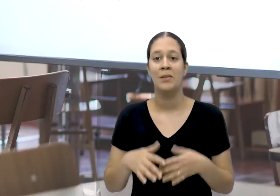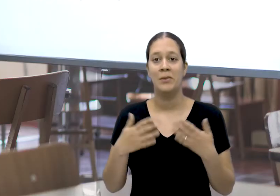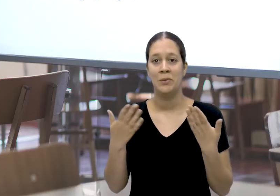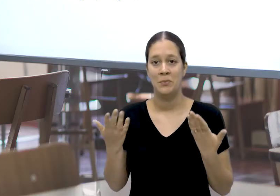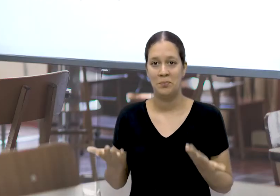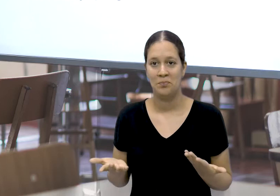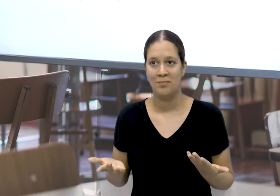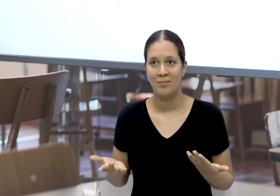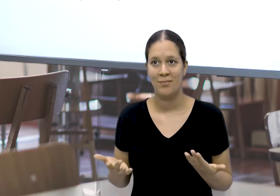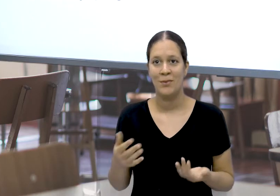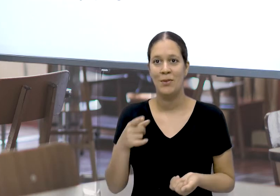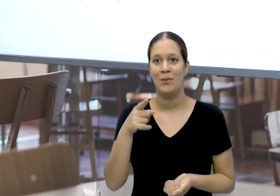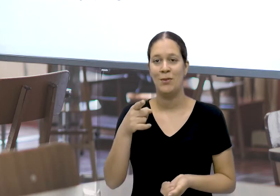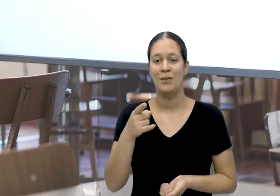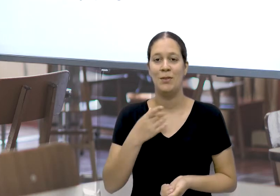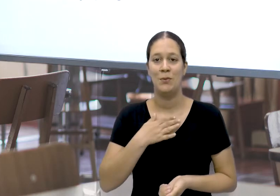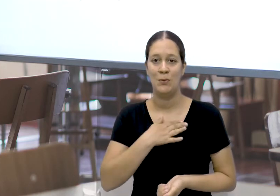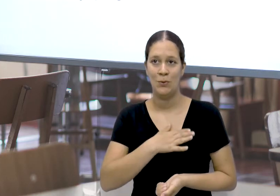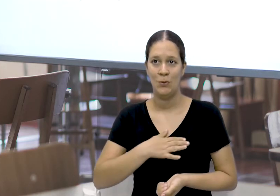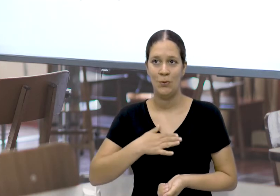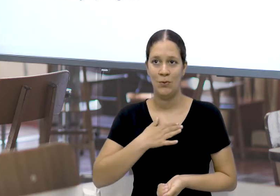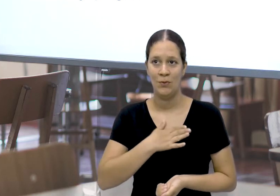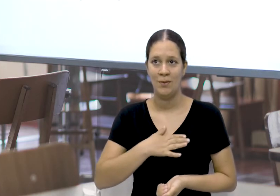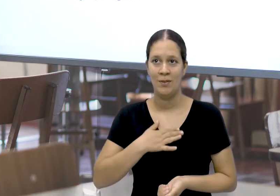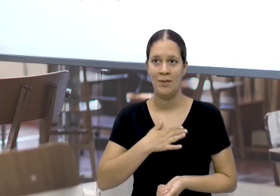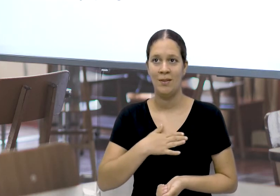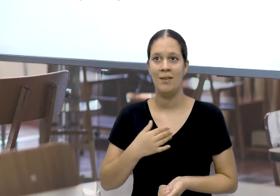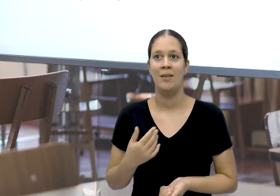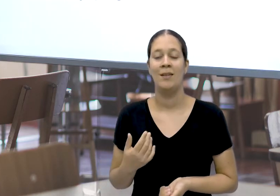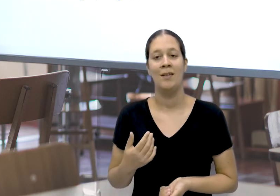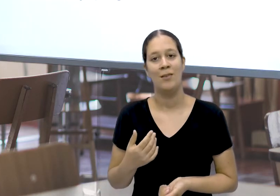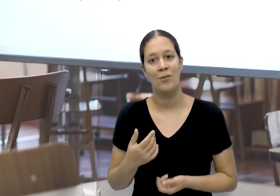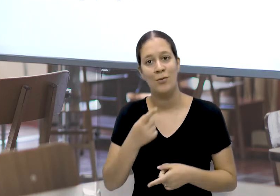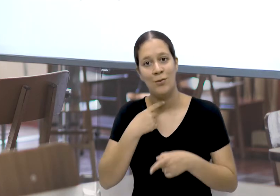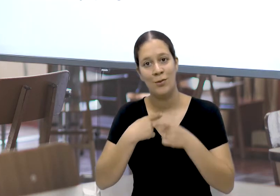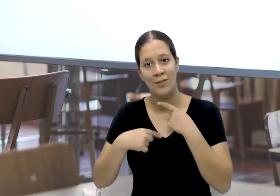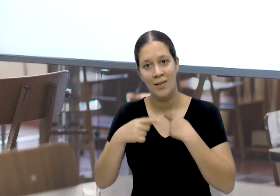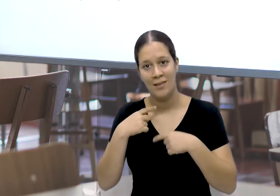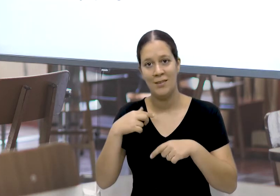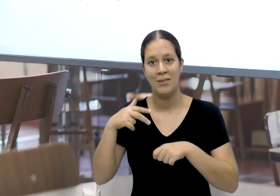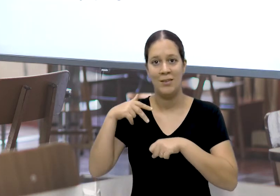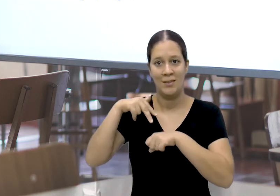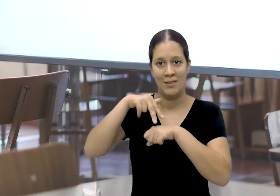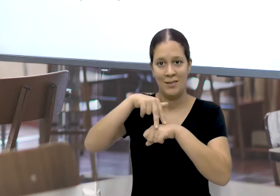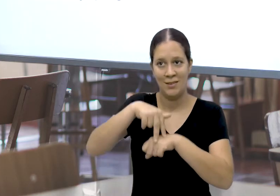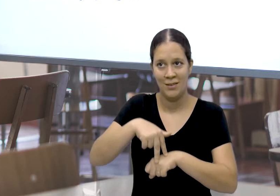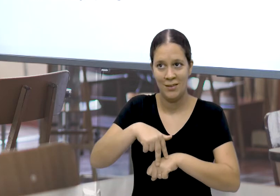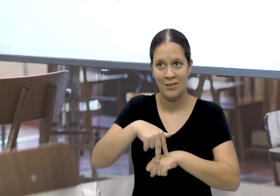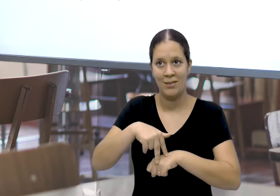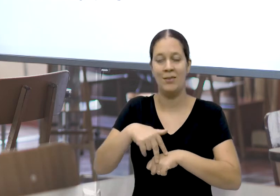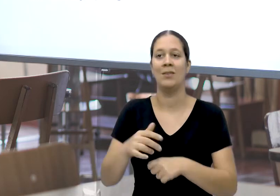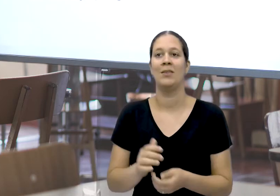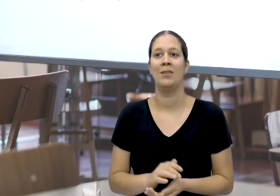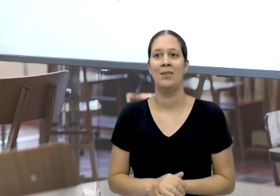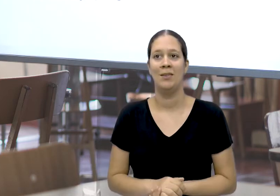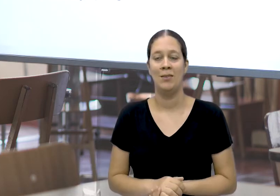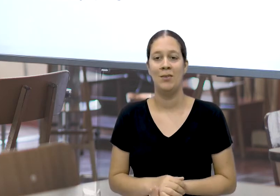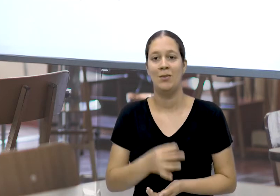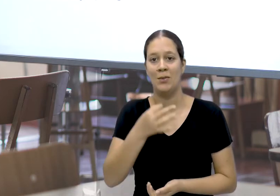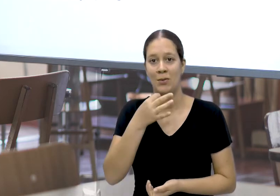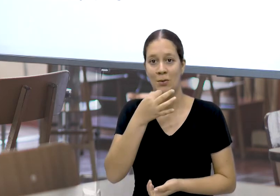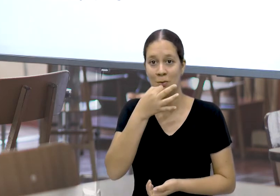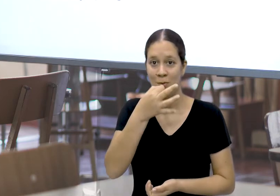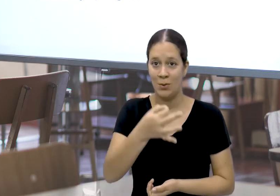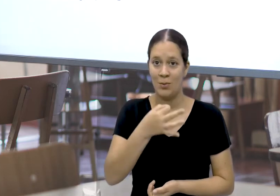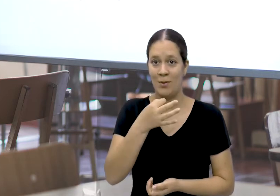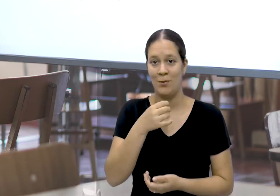E aí? Você gostou? Ficou com vontade também de atuar? Espero que sim. Eu vou deixar aqui uma